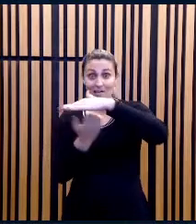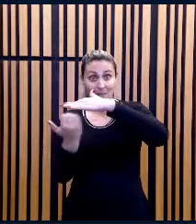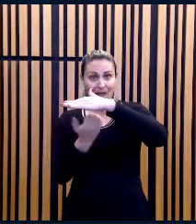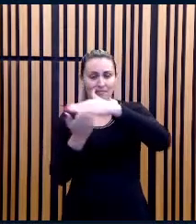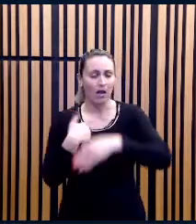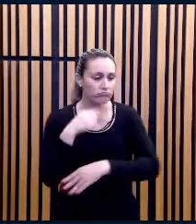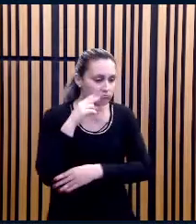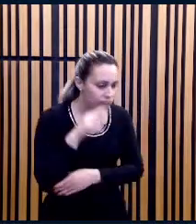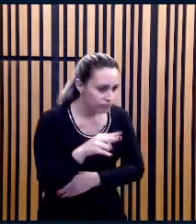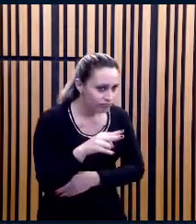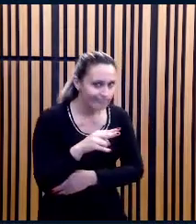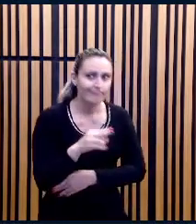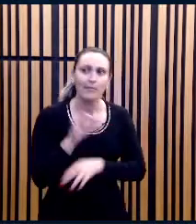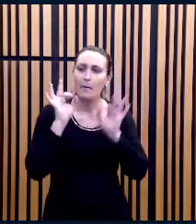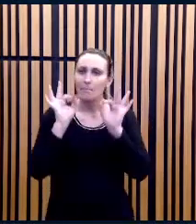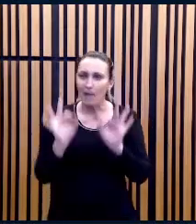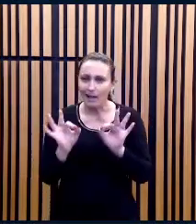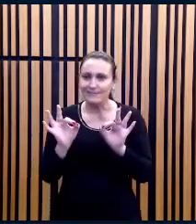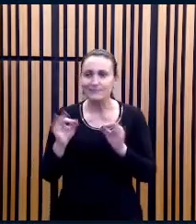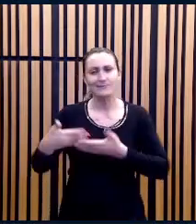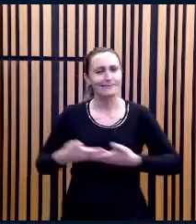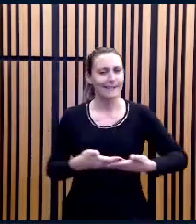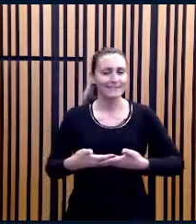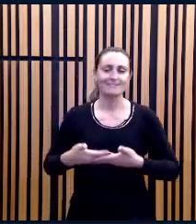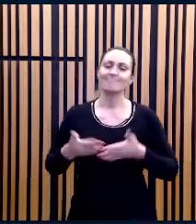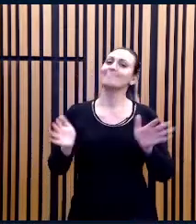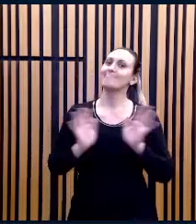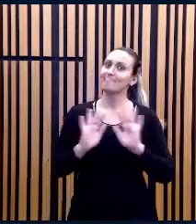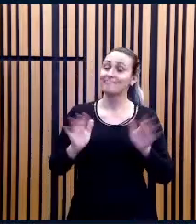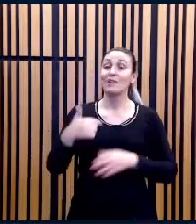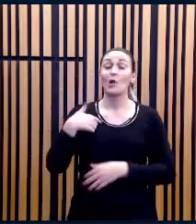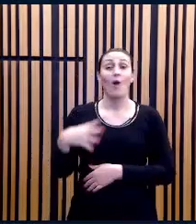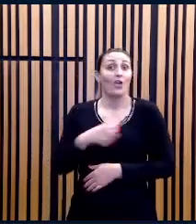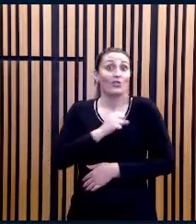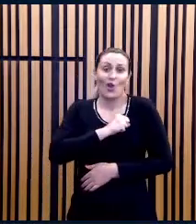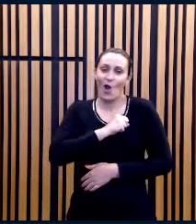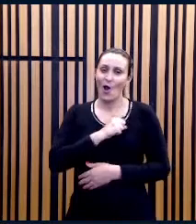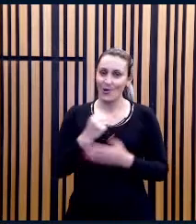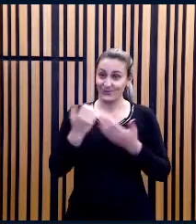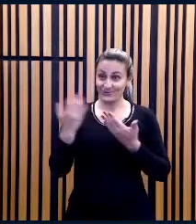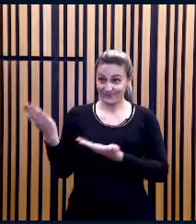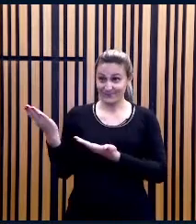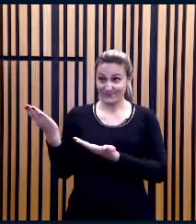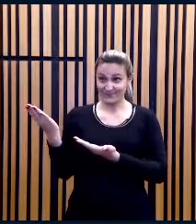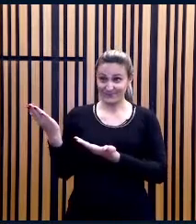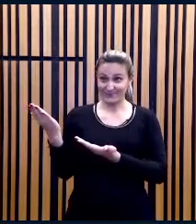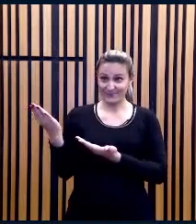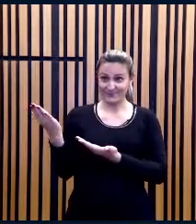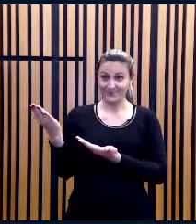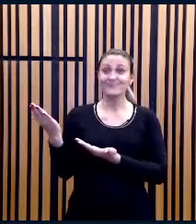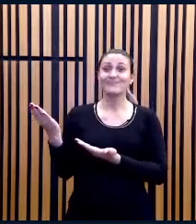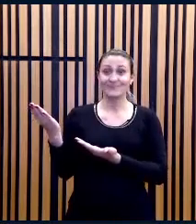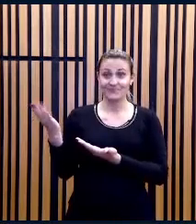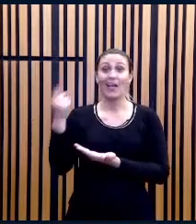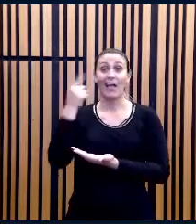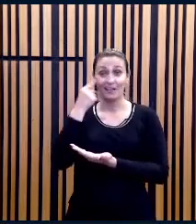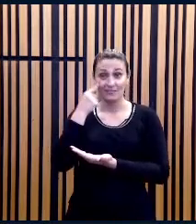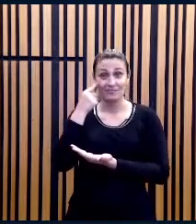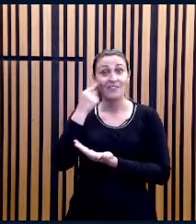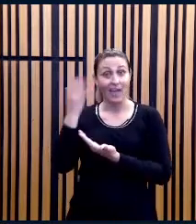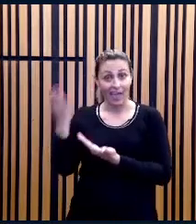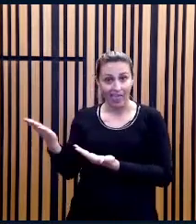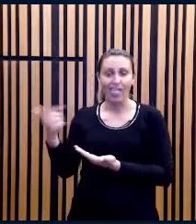de bebê. Então, eu adoro essa imagem, adoro compartilhar aí, porque quando eu comecei a trabalhar